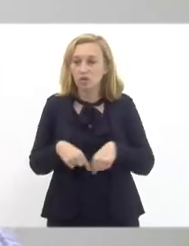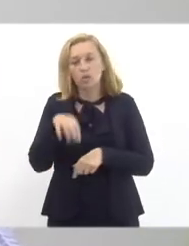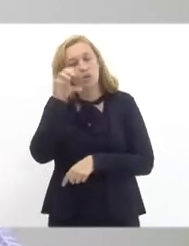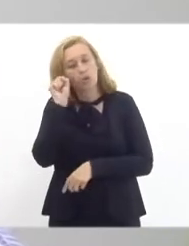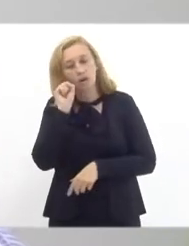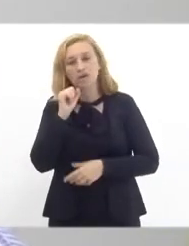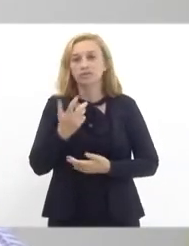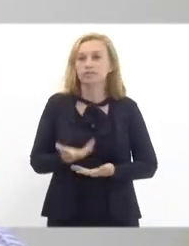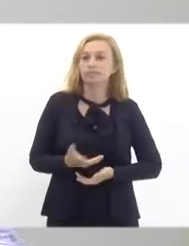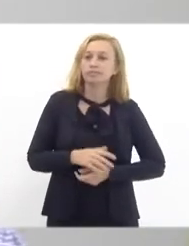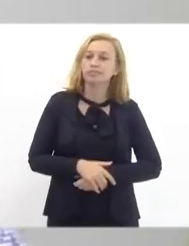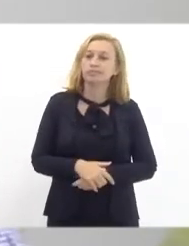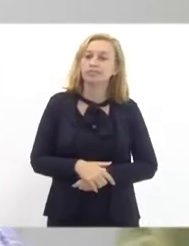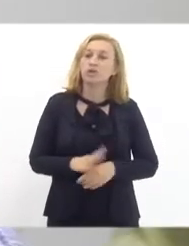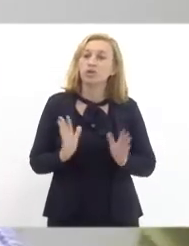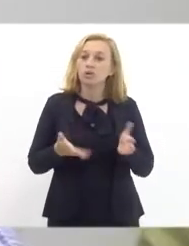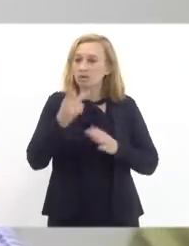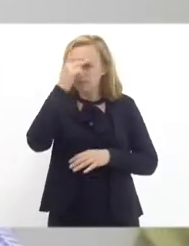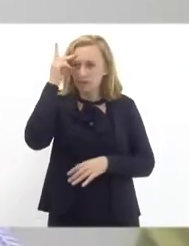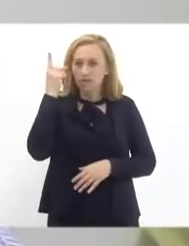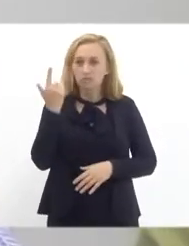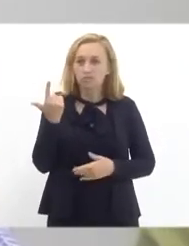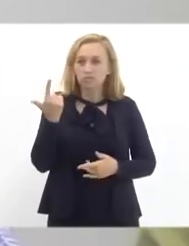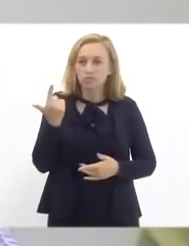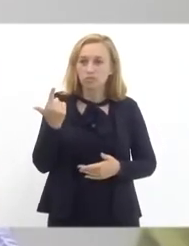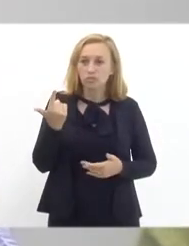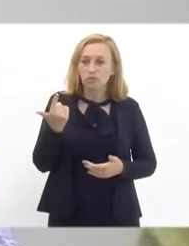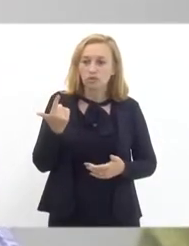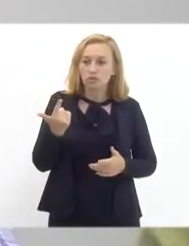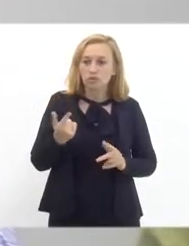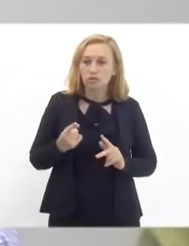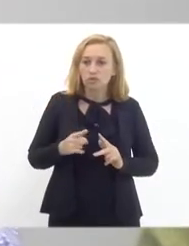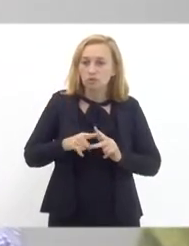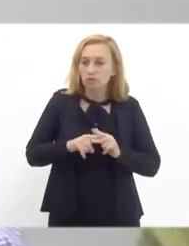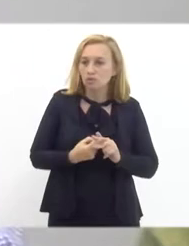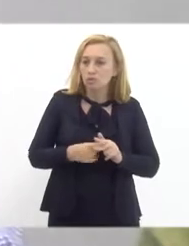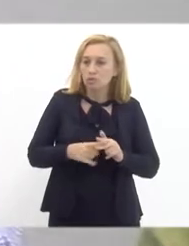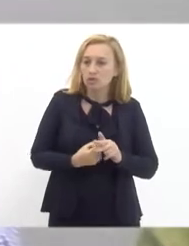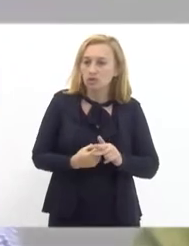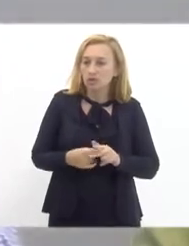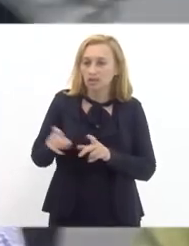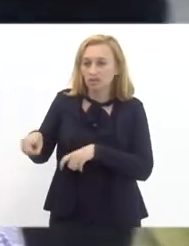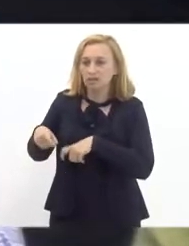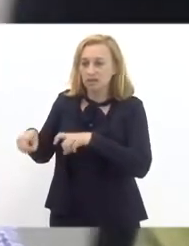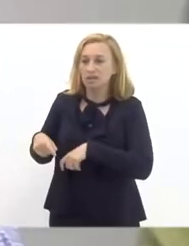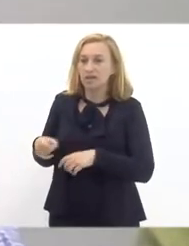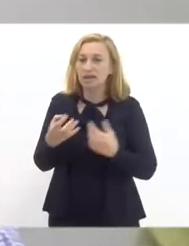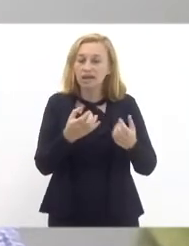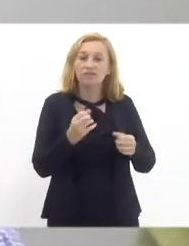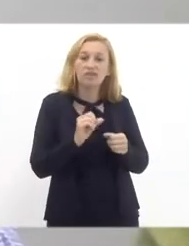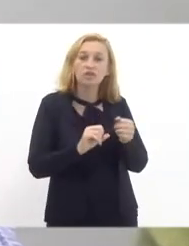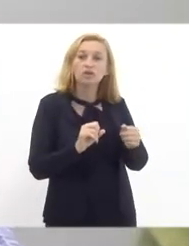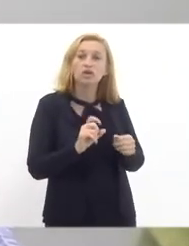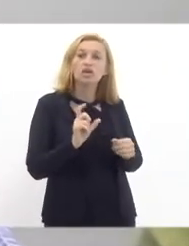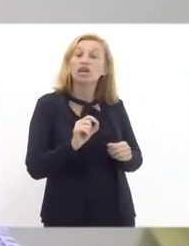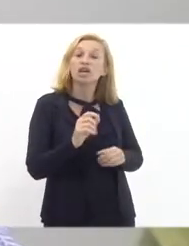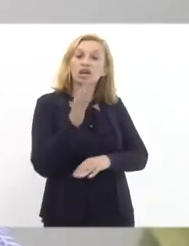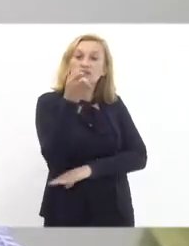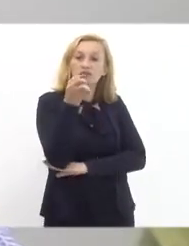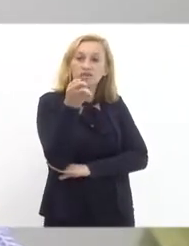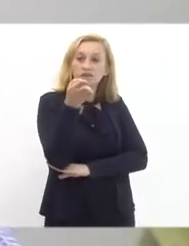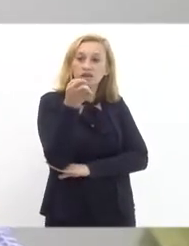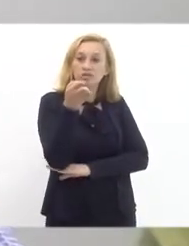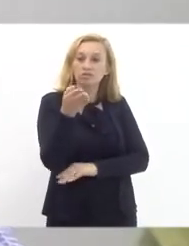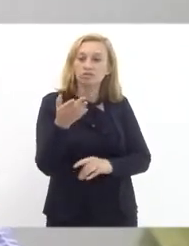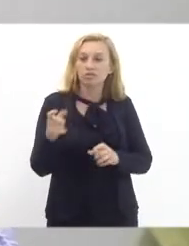aí, hoje, a pessoa não tem condição de fazer uma manutenção da fazenda e prefere fazer o quê? Quero fazer um hotel fazenda. Tá, fazer um hotel fazenda, tá,